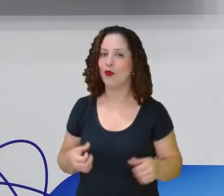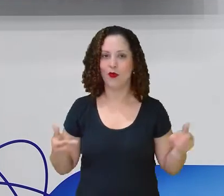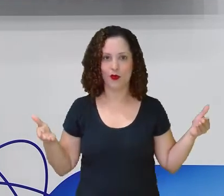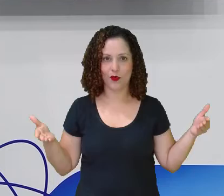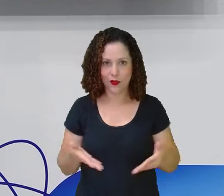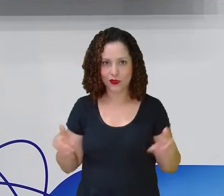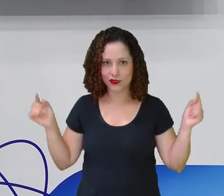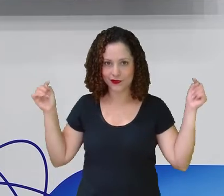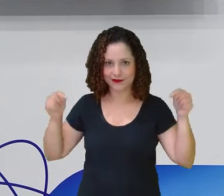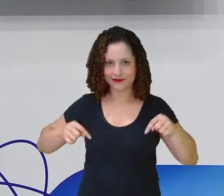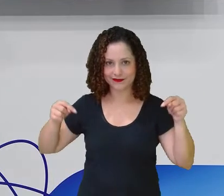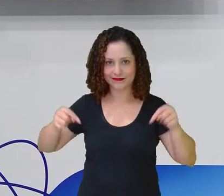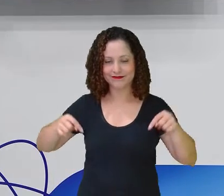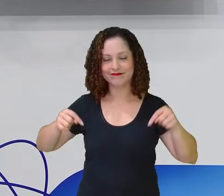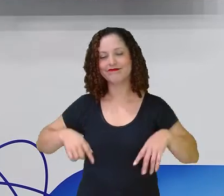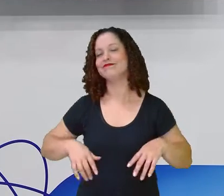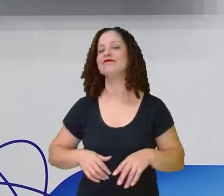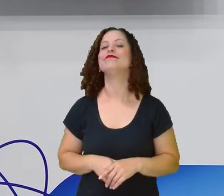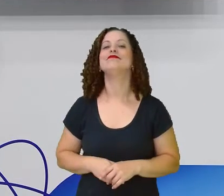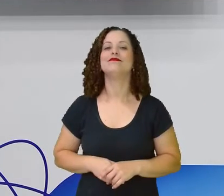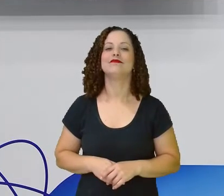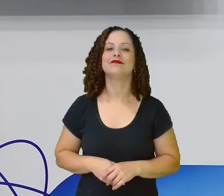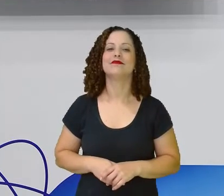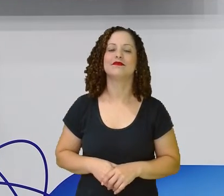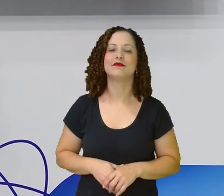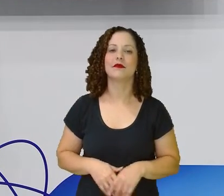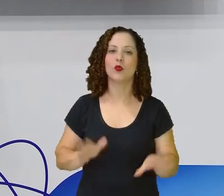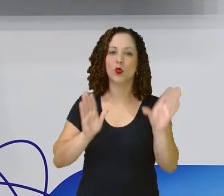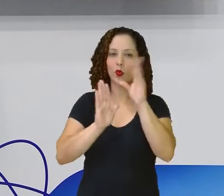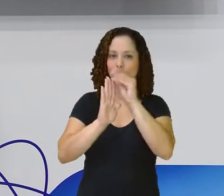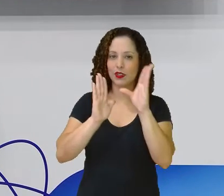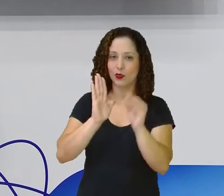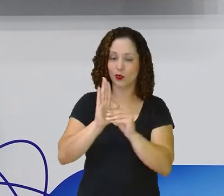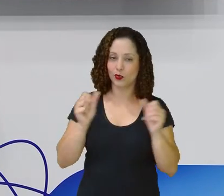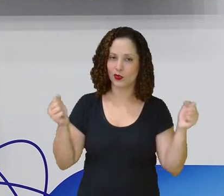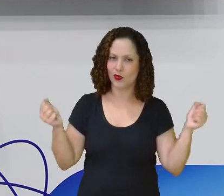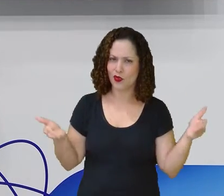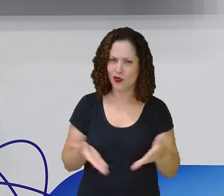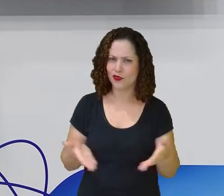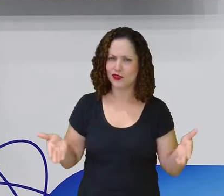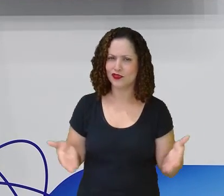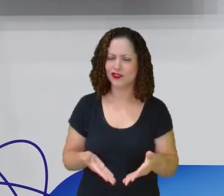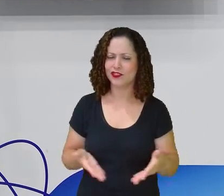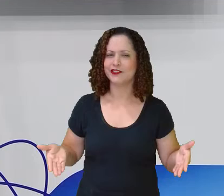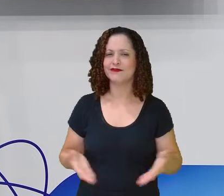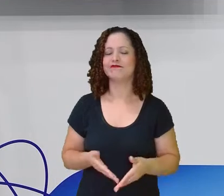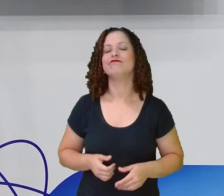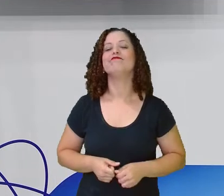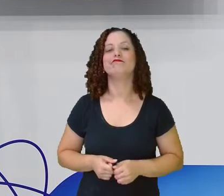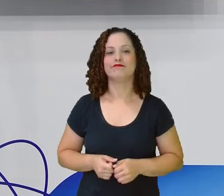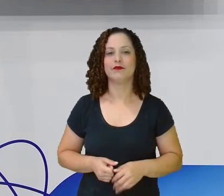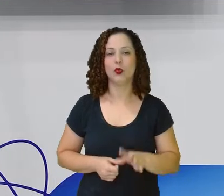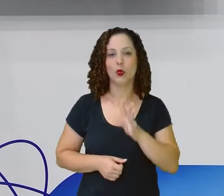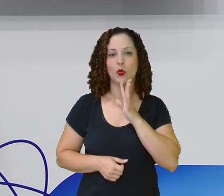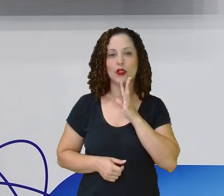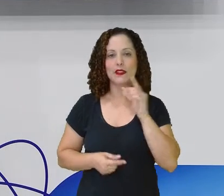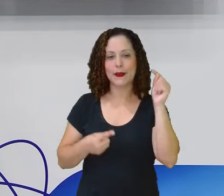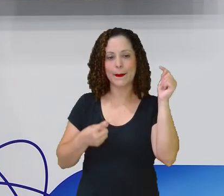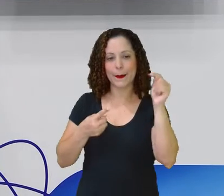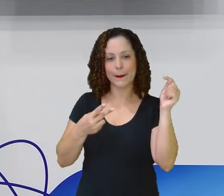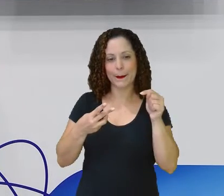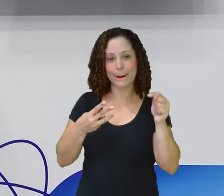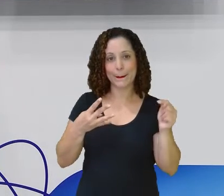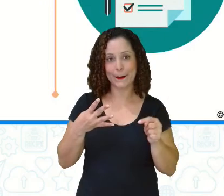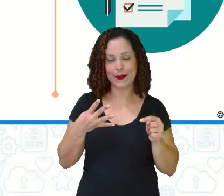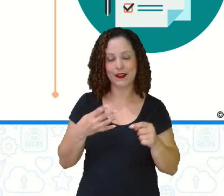hoje, nesse trechinho de assunto que a gente viu hoje, nessa introdução aos elementos da biosfera.